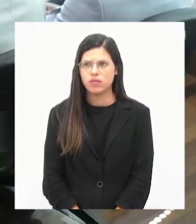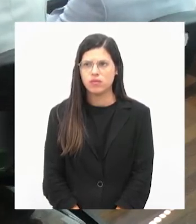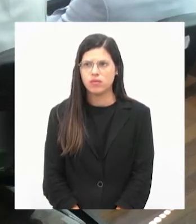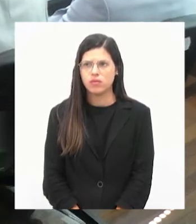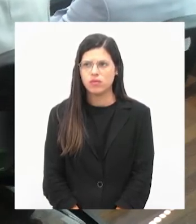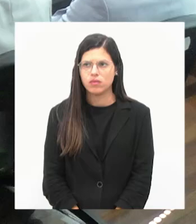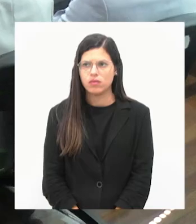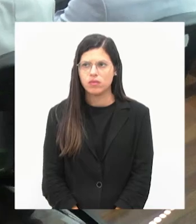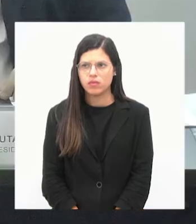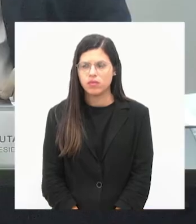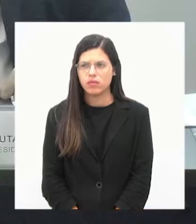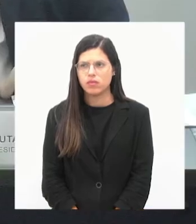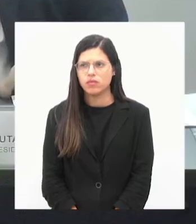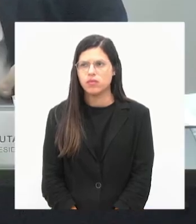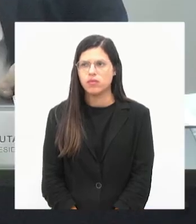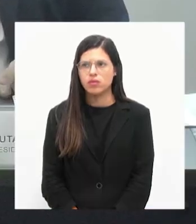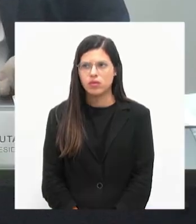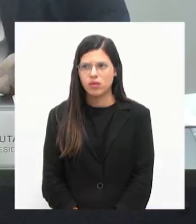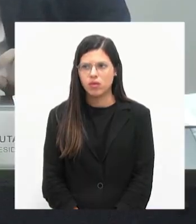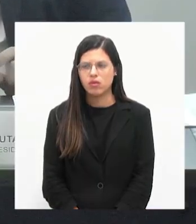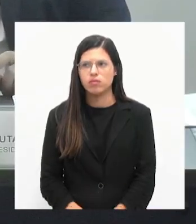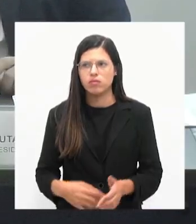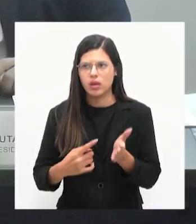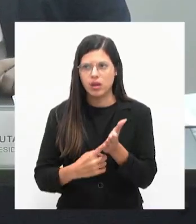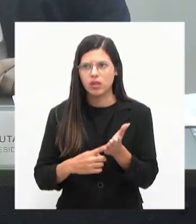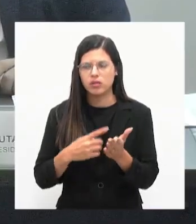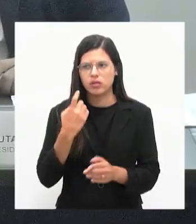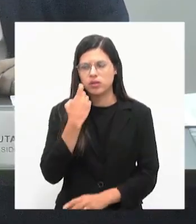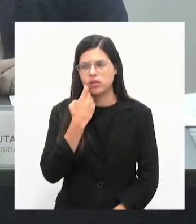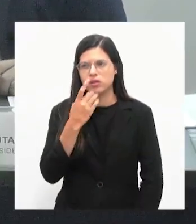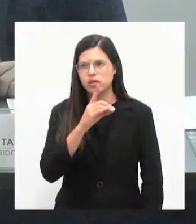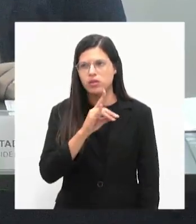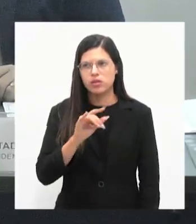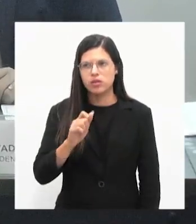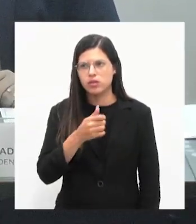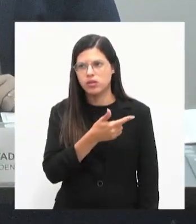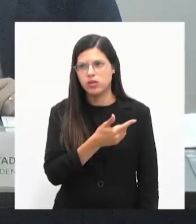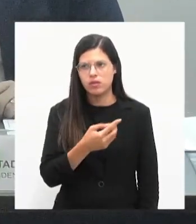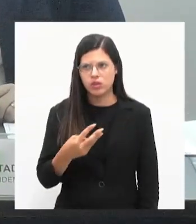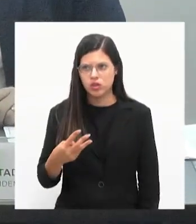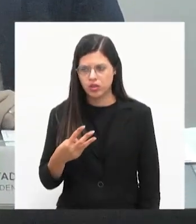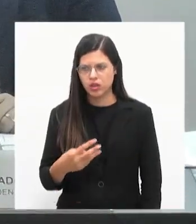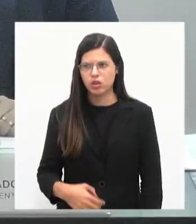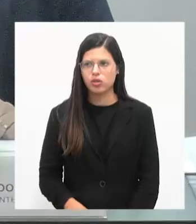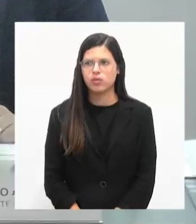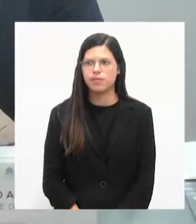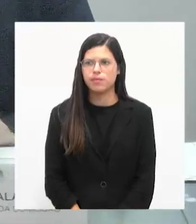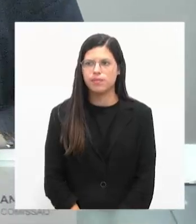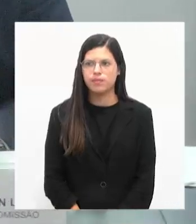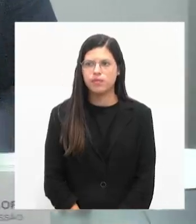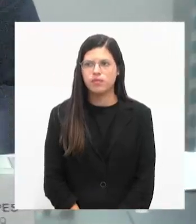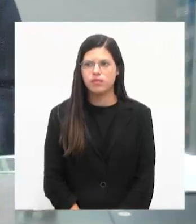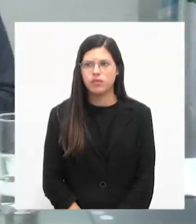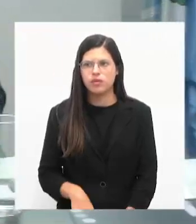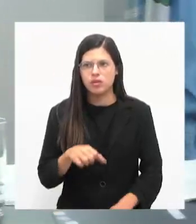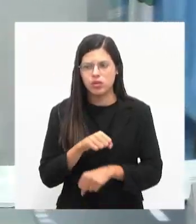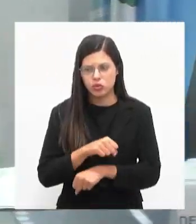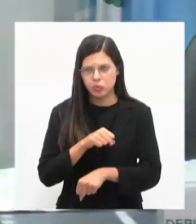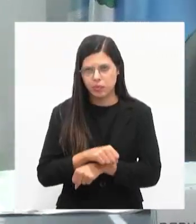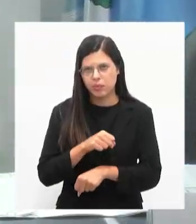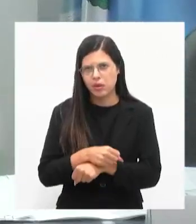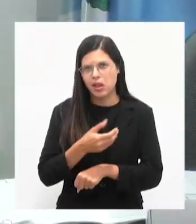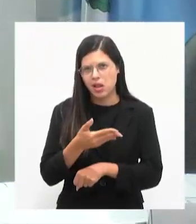Então vai ficar reagendado para sexta-feira, dia 23. Né? Para a gente esperar o bonitão